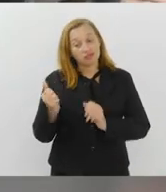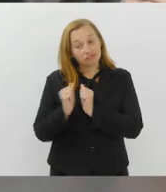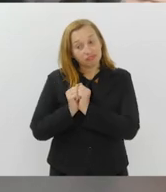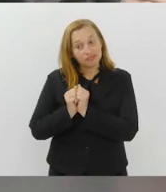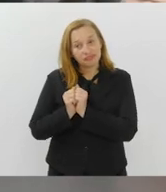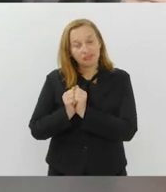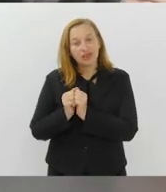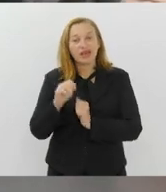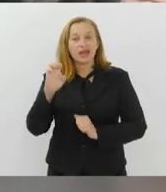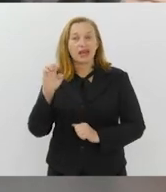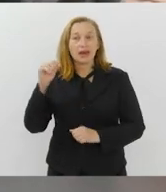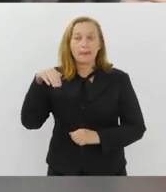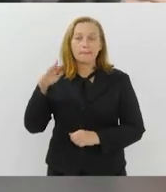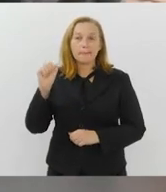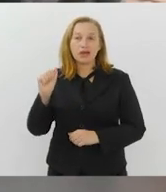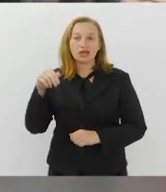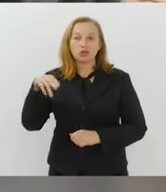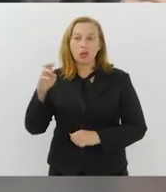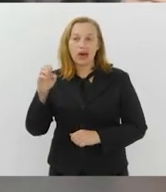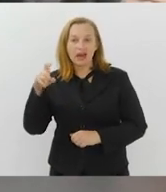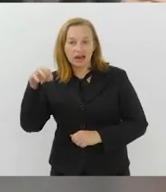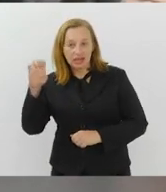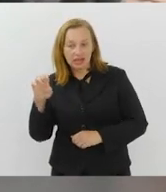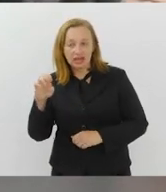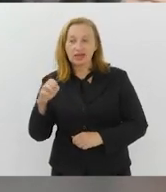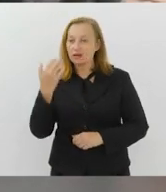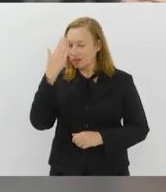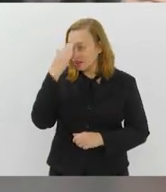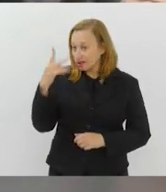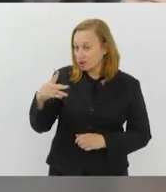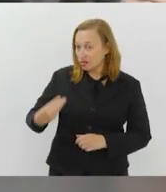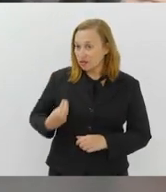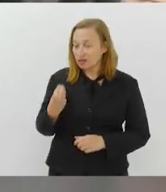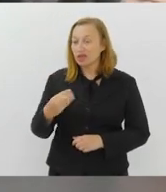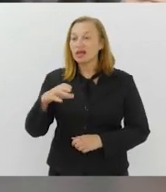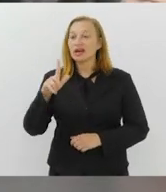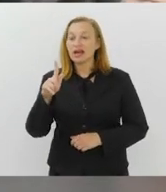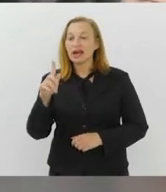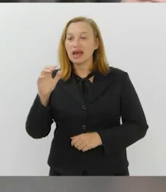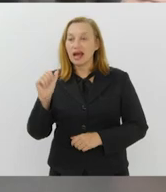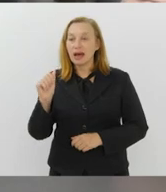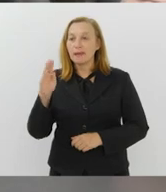A Emanuele Rodrigues, mãe atípica, Manu, obrigado pela presença. Gabriela Souza,